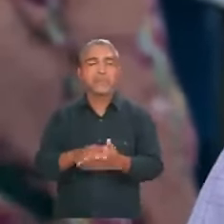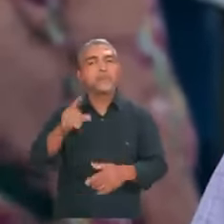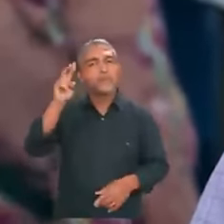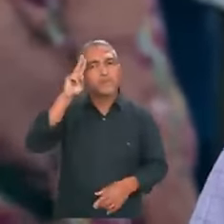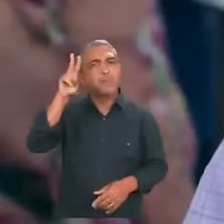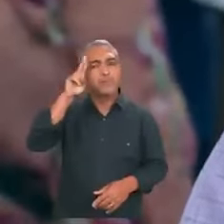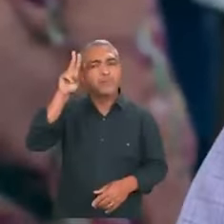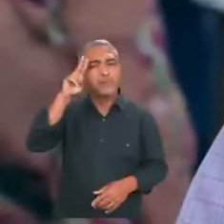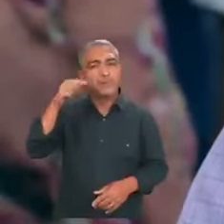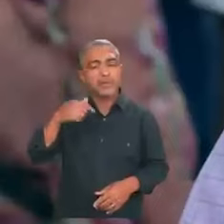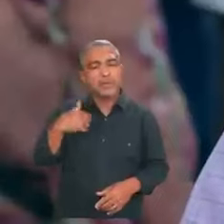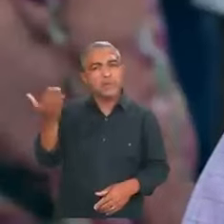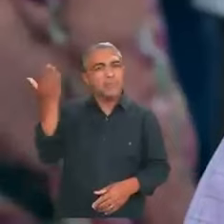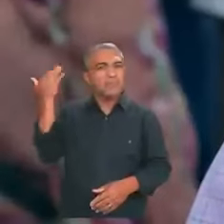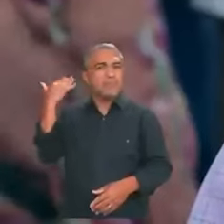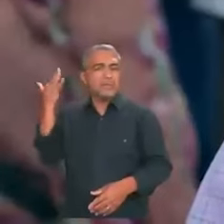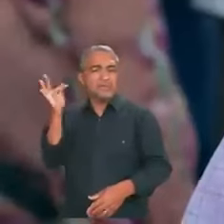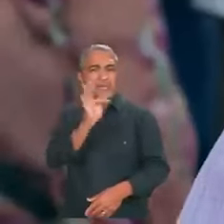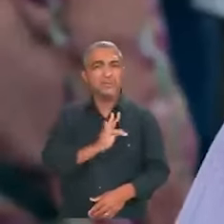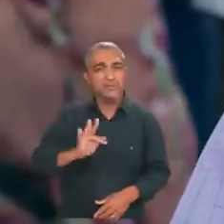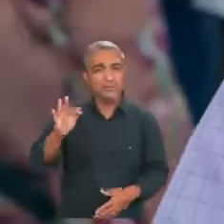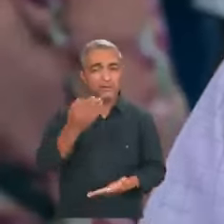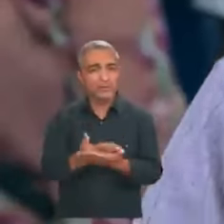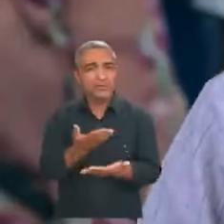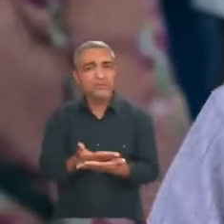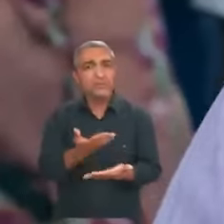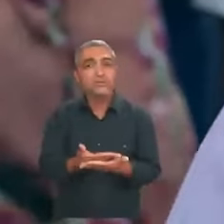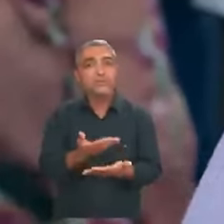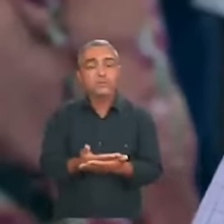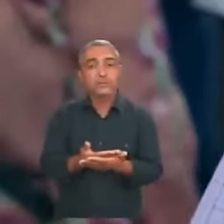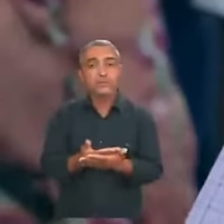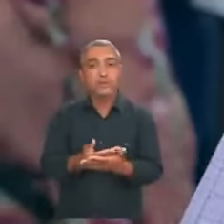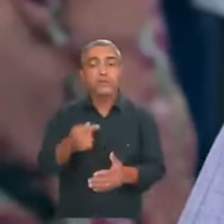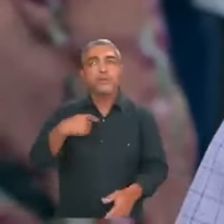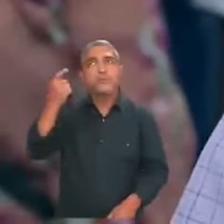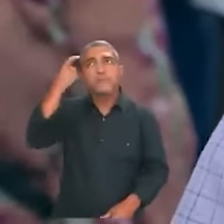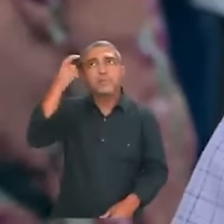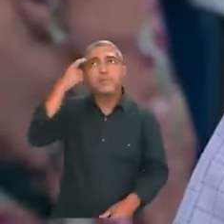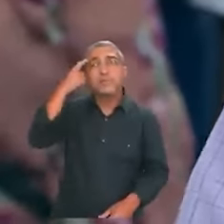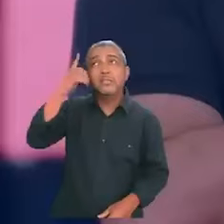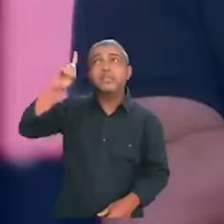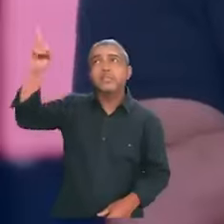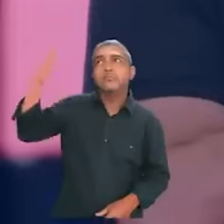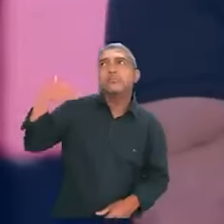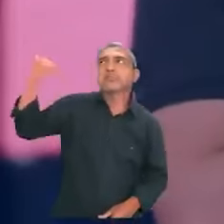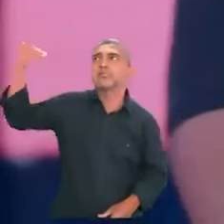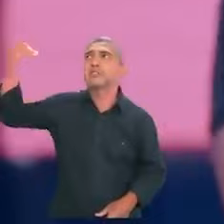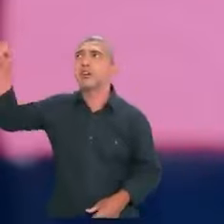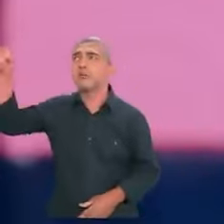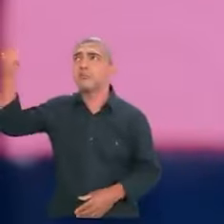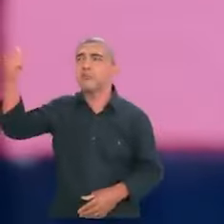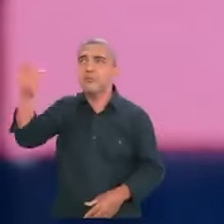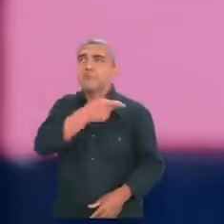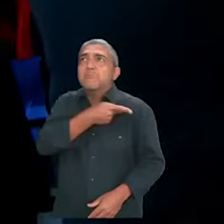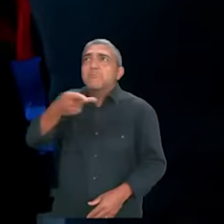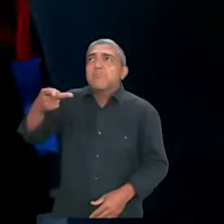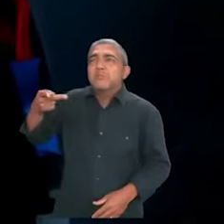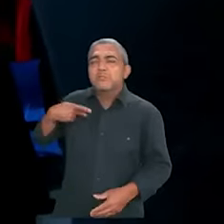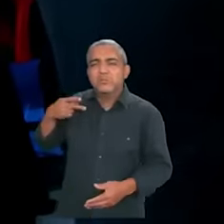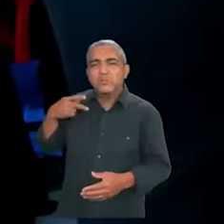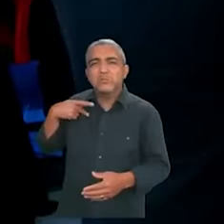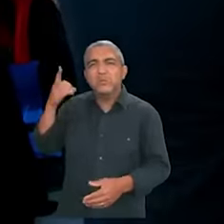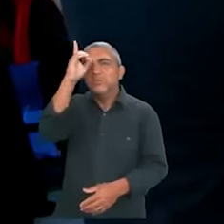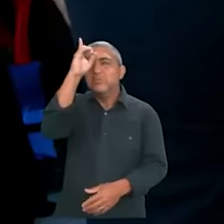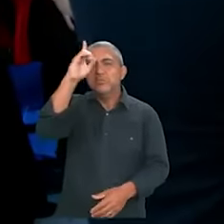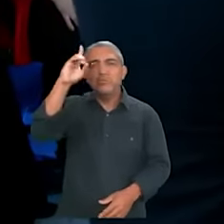nada disso eu achei que Deus me chamou para ou Ministério de tempo integral eu achei que eu seria pastor numa igreja